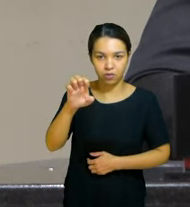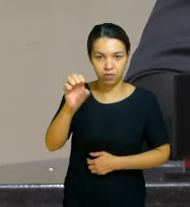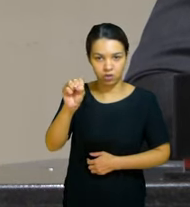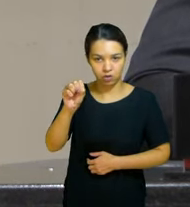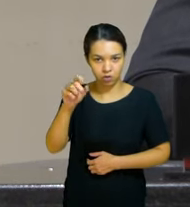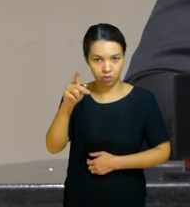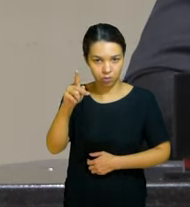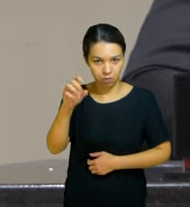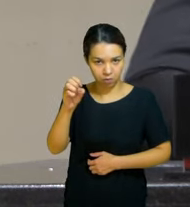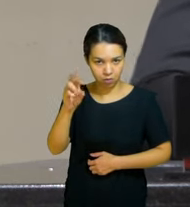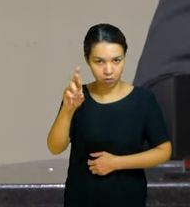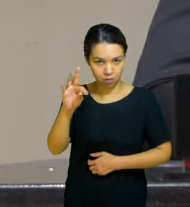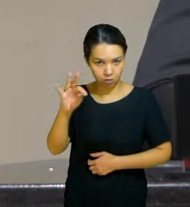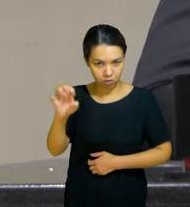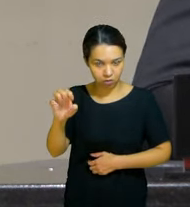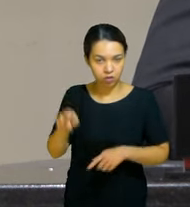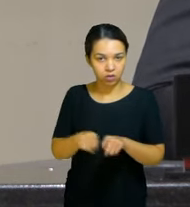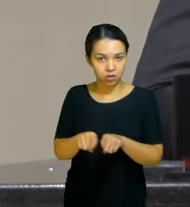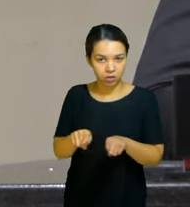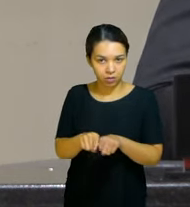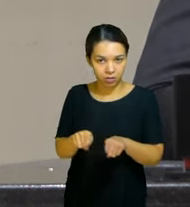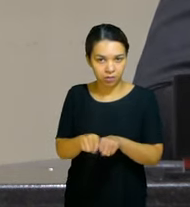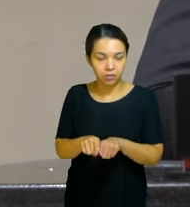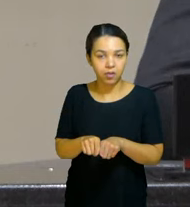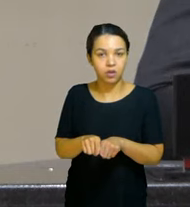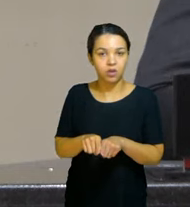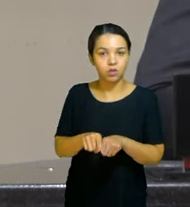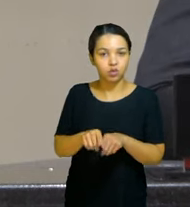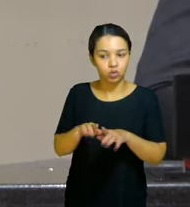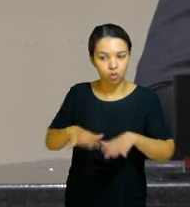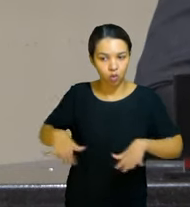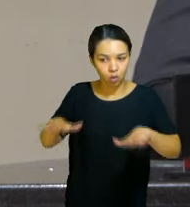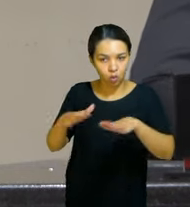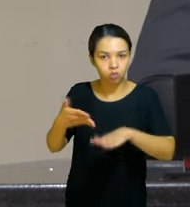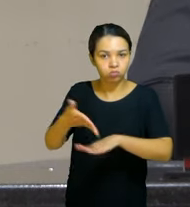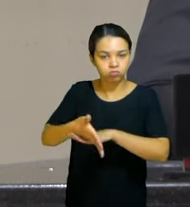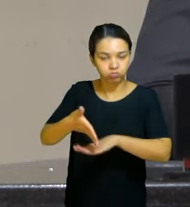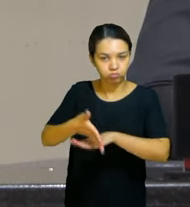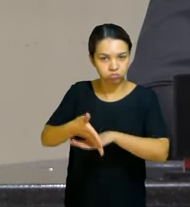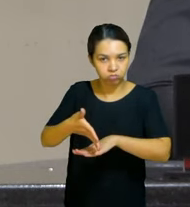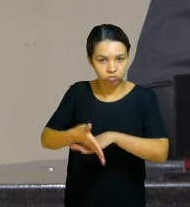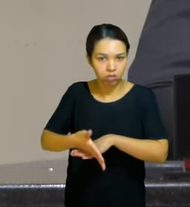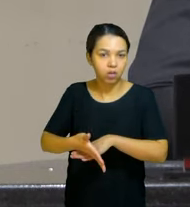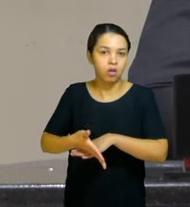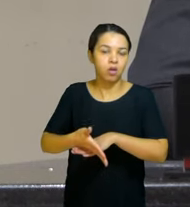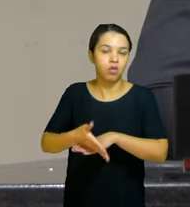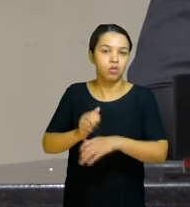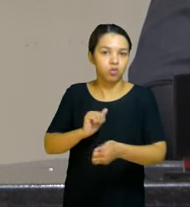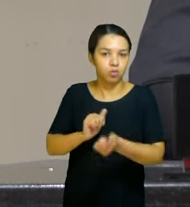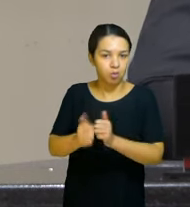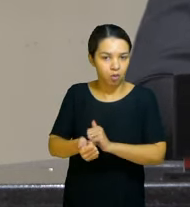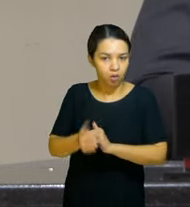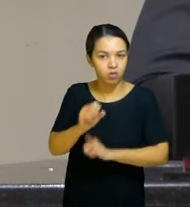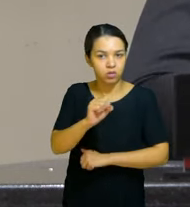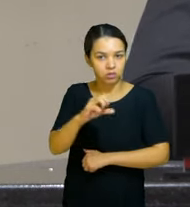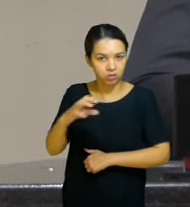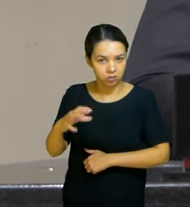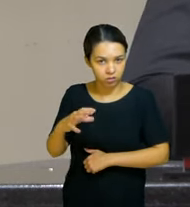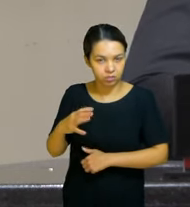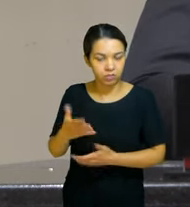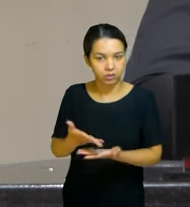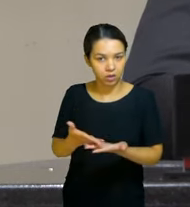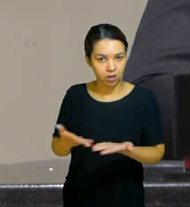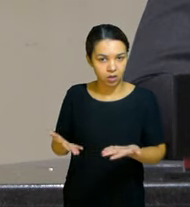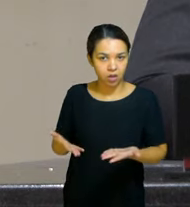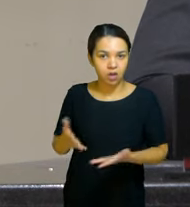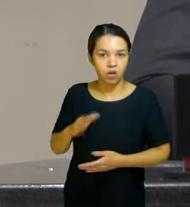Freiberg Nascimento, cumprimentar todas as pessoas envolvidas no esporte catarinense que se faz presente nessa audiência pública. Na pessoa do